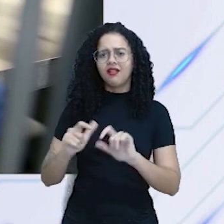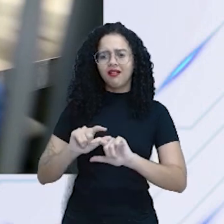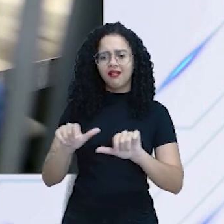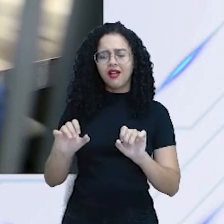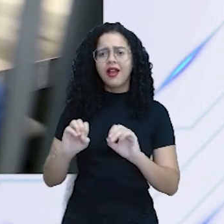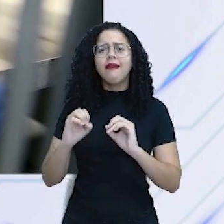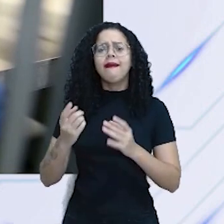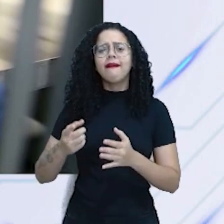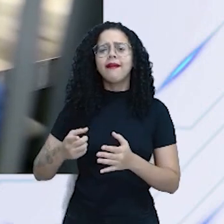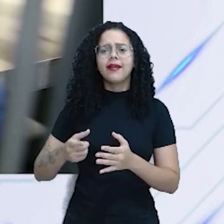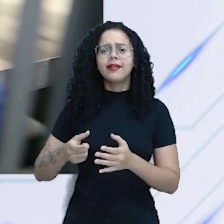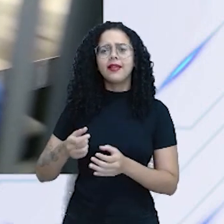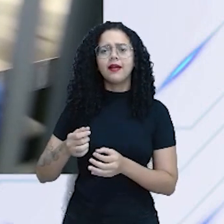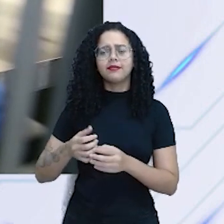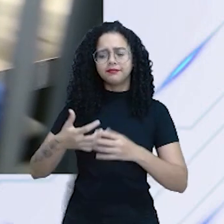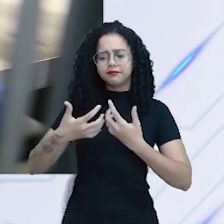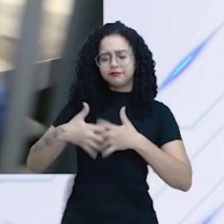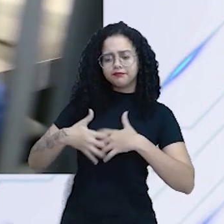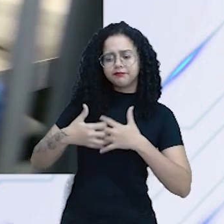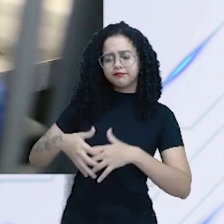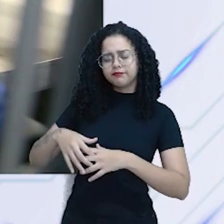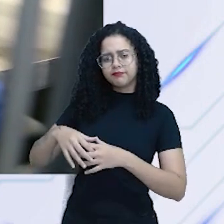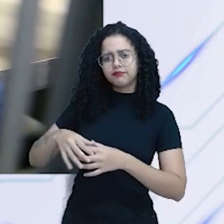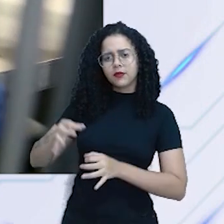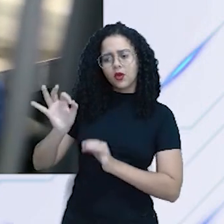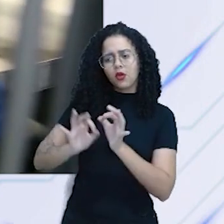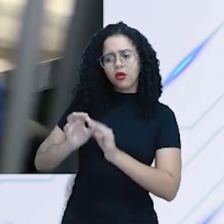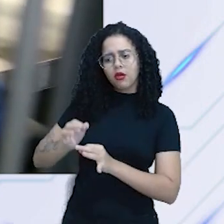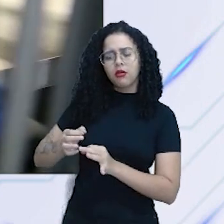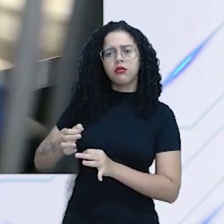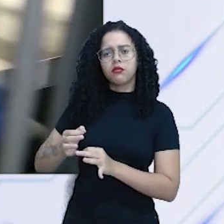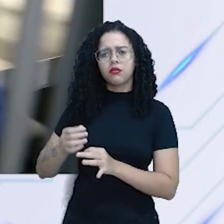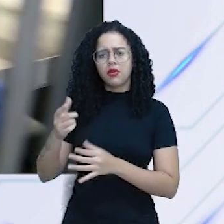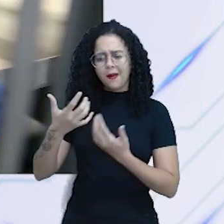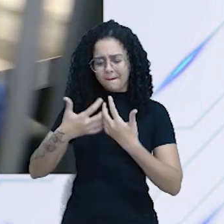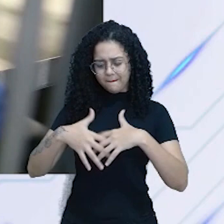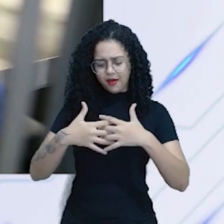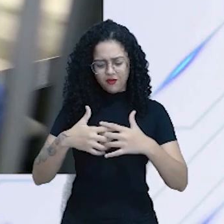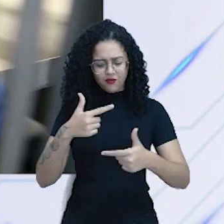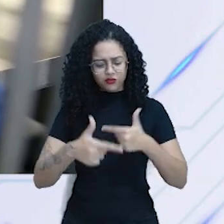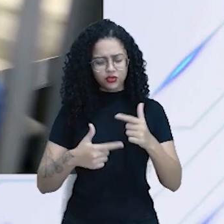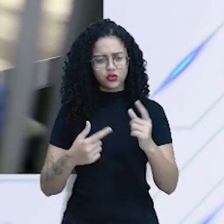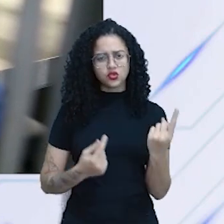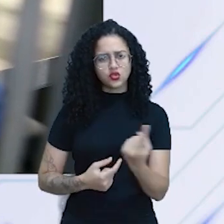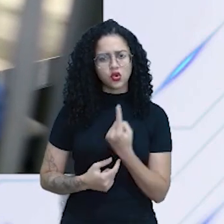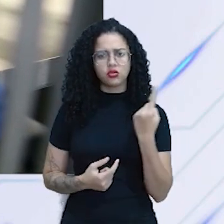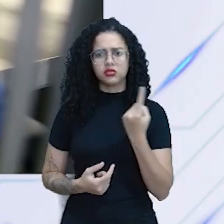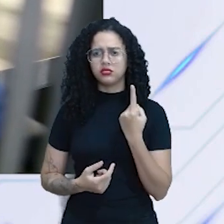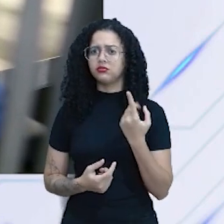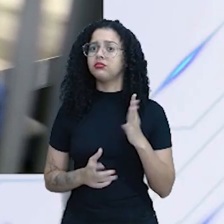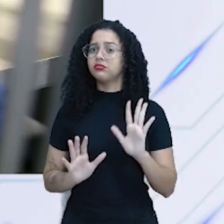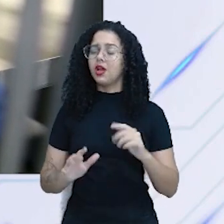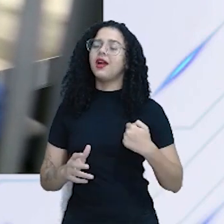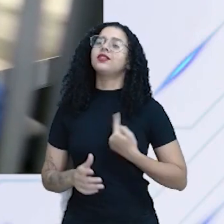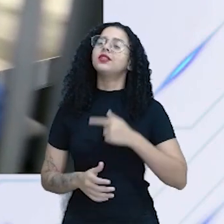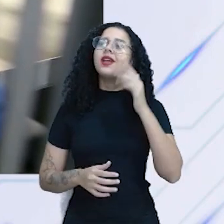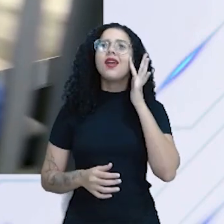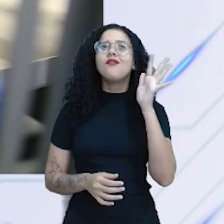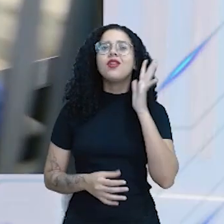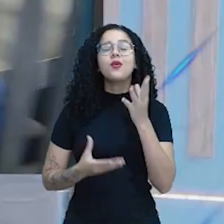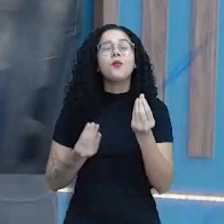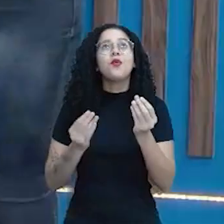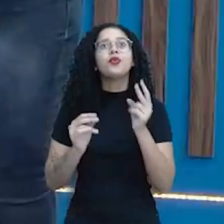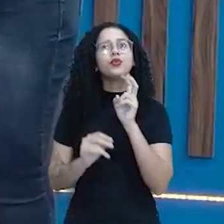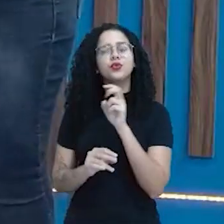comandando essas máquinas? Quem precisa? Será que as máquinas elas funcionam sozinhas? A gente refletiu bastante sobre